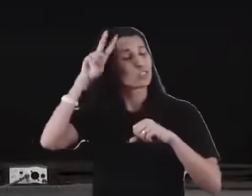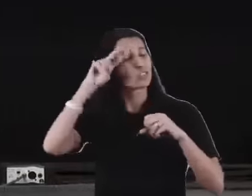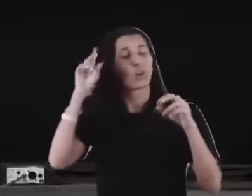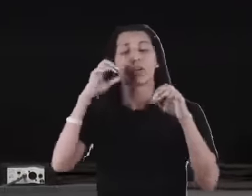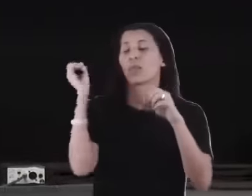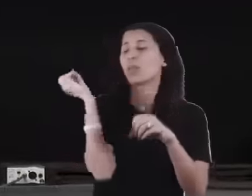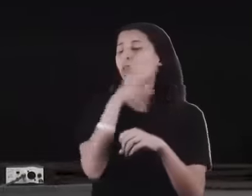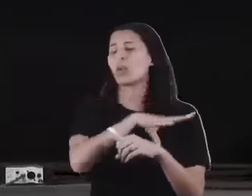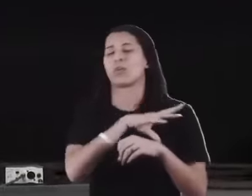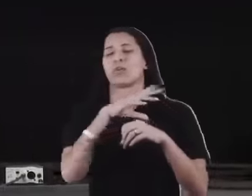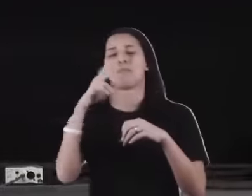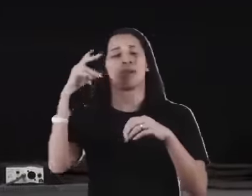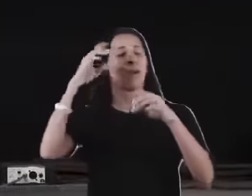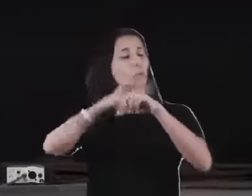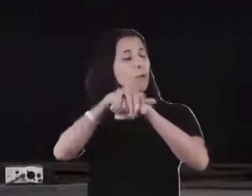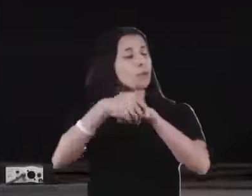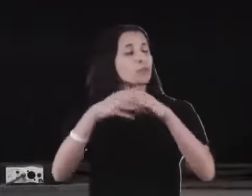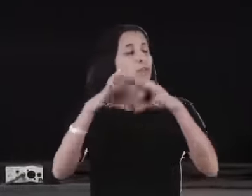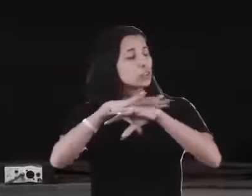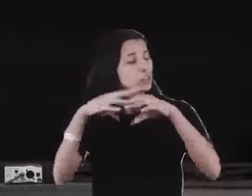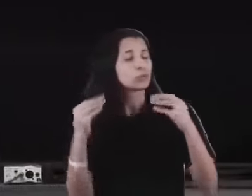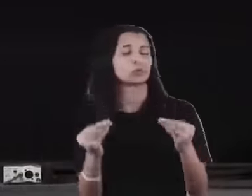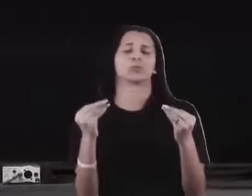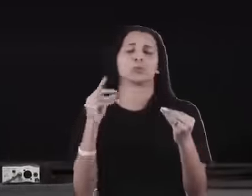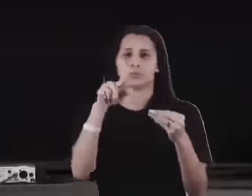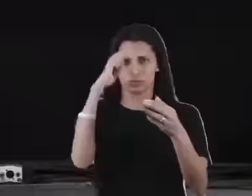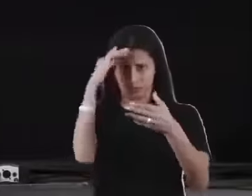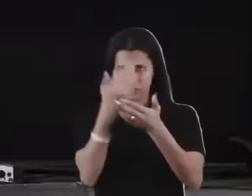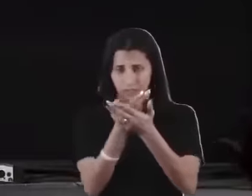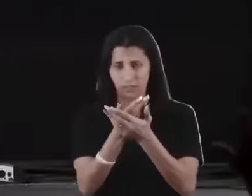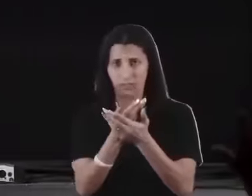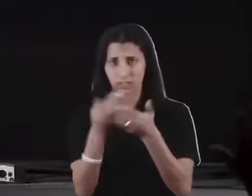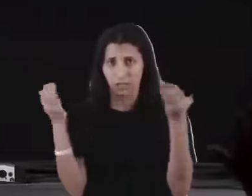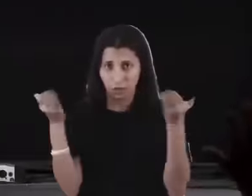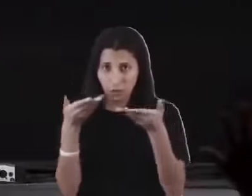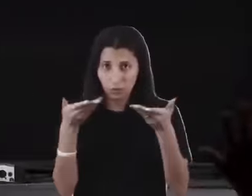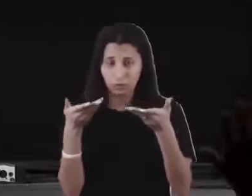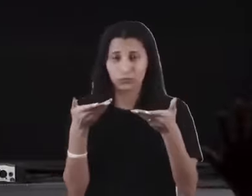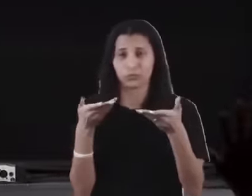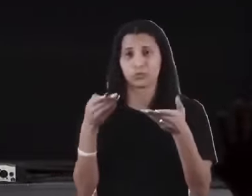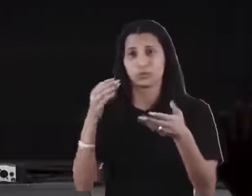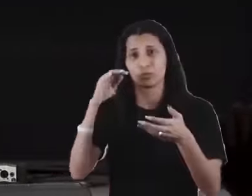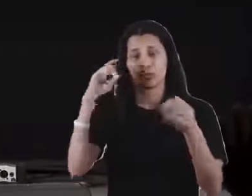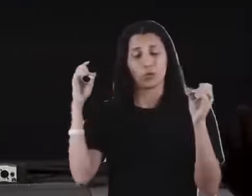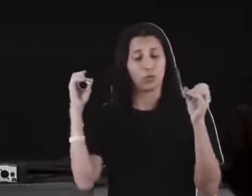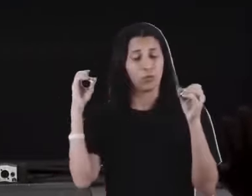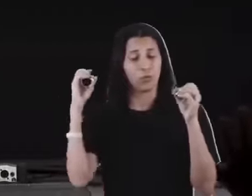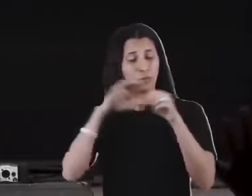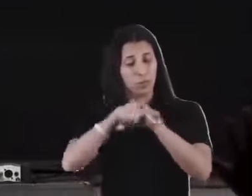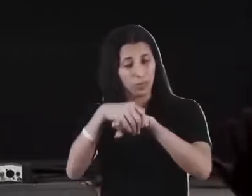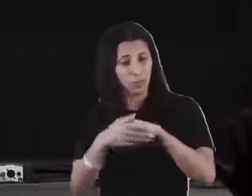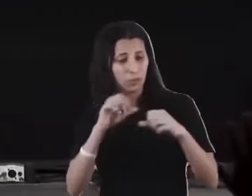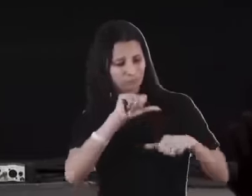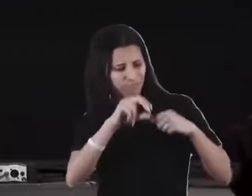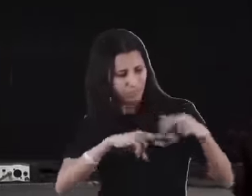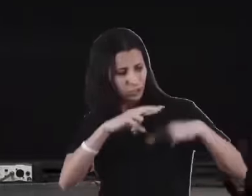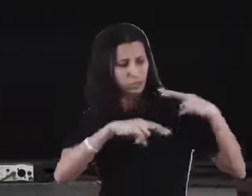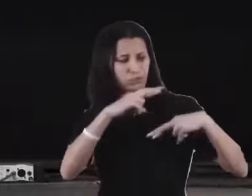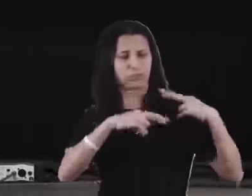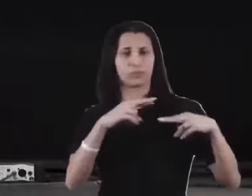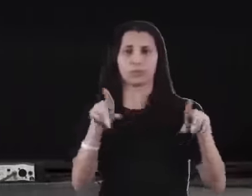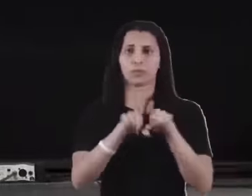cura você crer nisso Essa vai ser uma noite de restauração quantas creme isso essa vai ser uma noite de